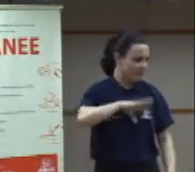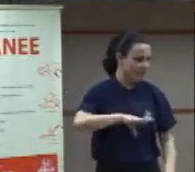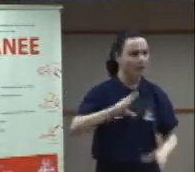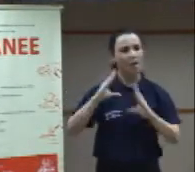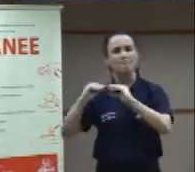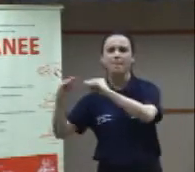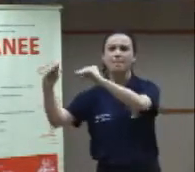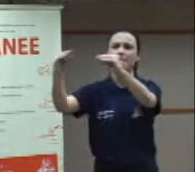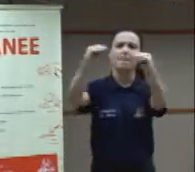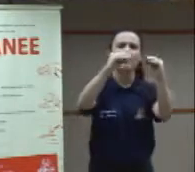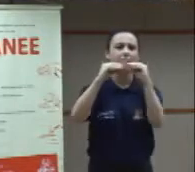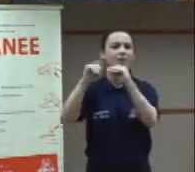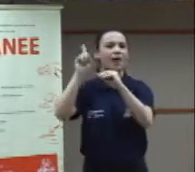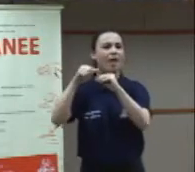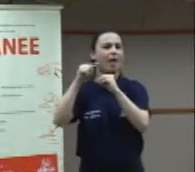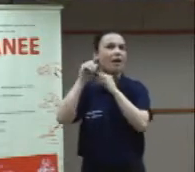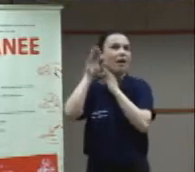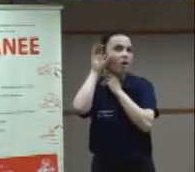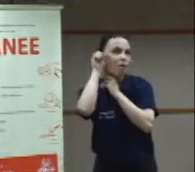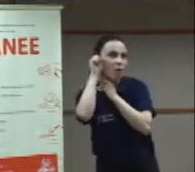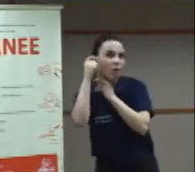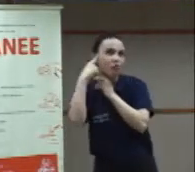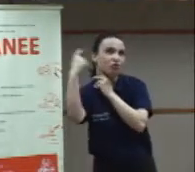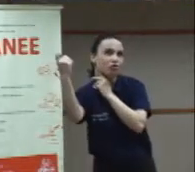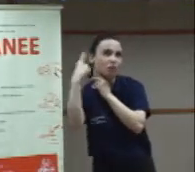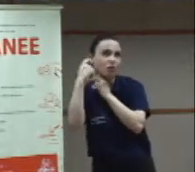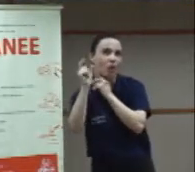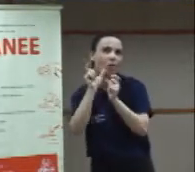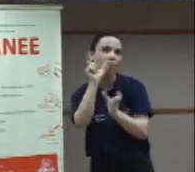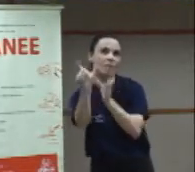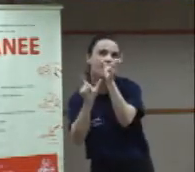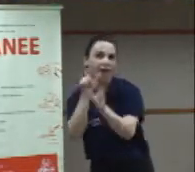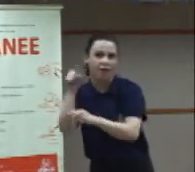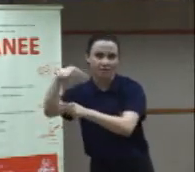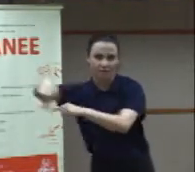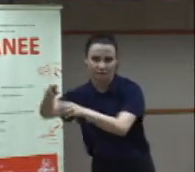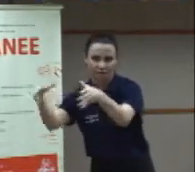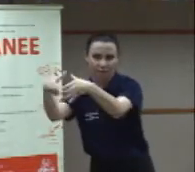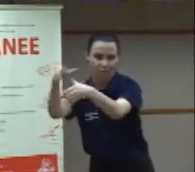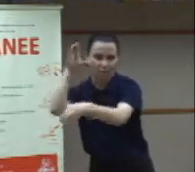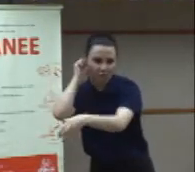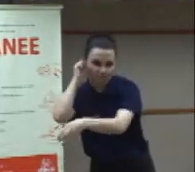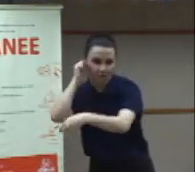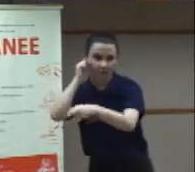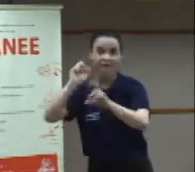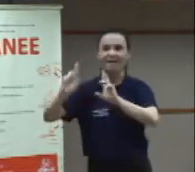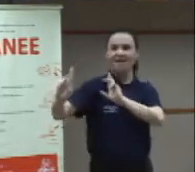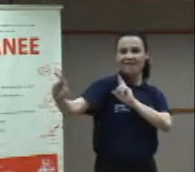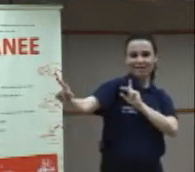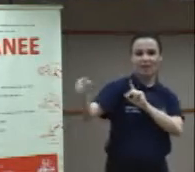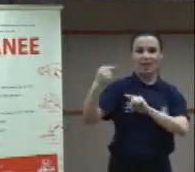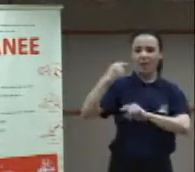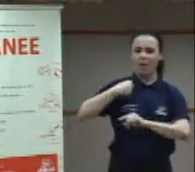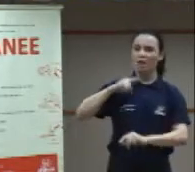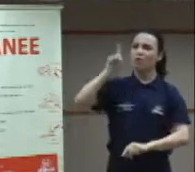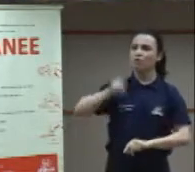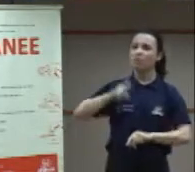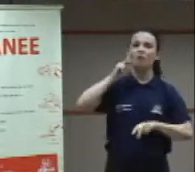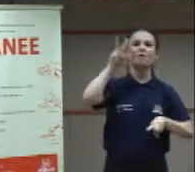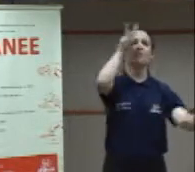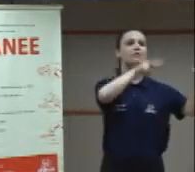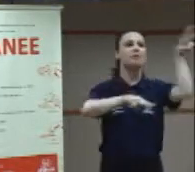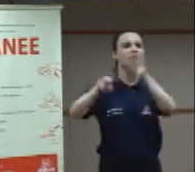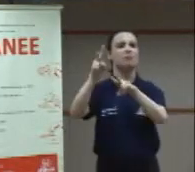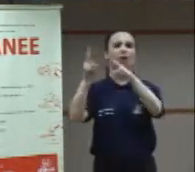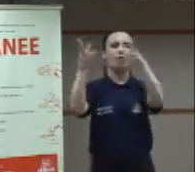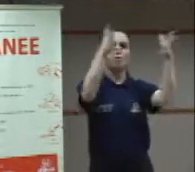surdas usam a língua de sinais, que no Brasil é Libras. Portanto, a diversidade entre um e outro é